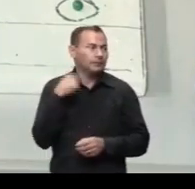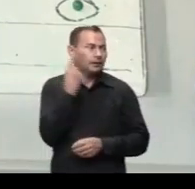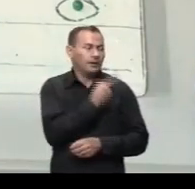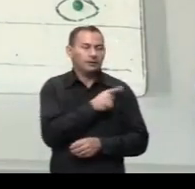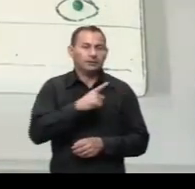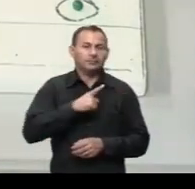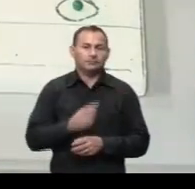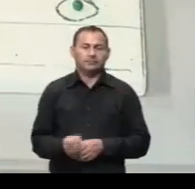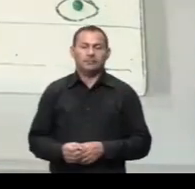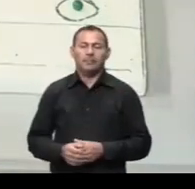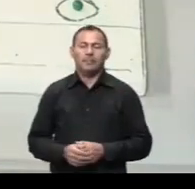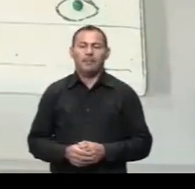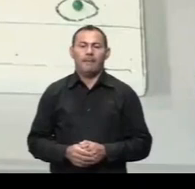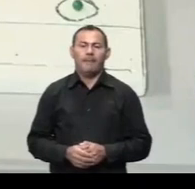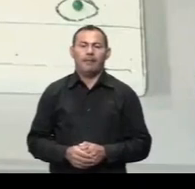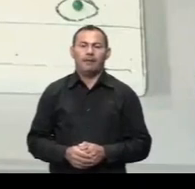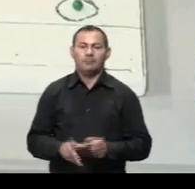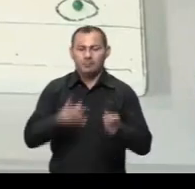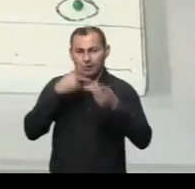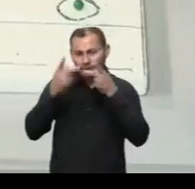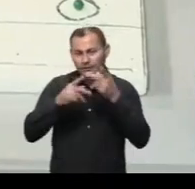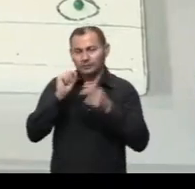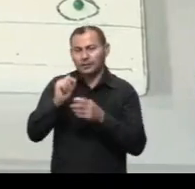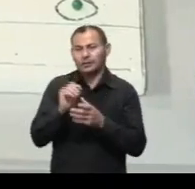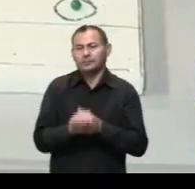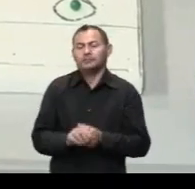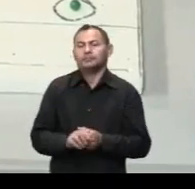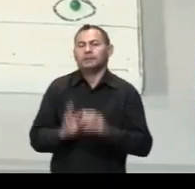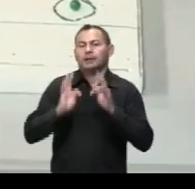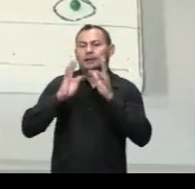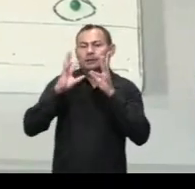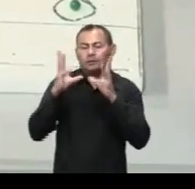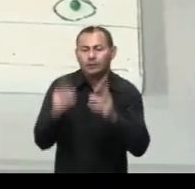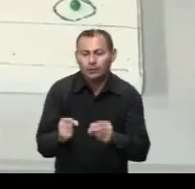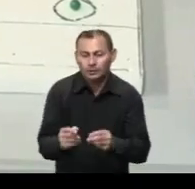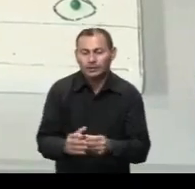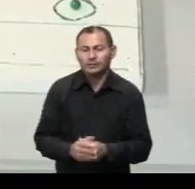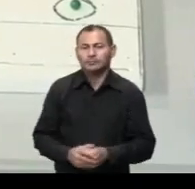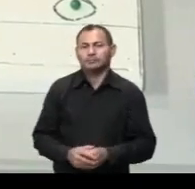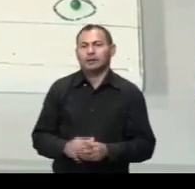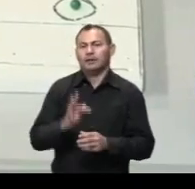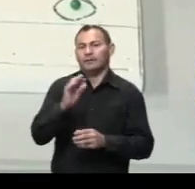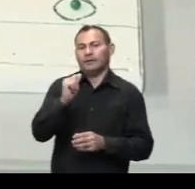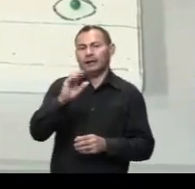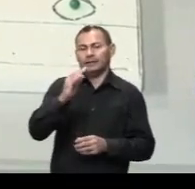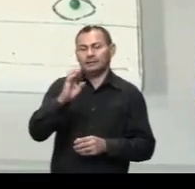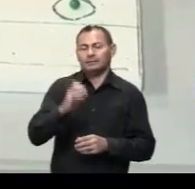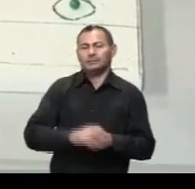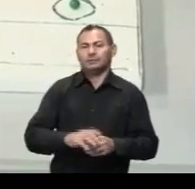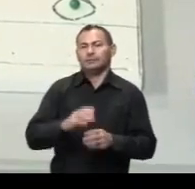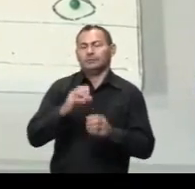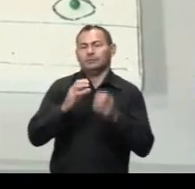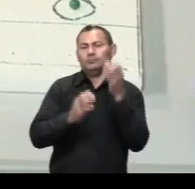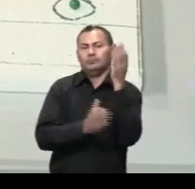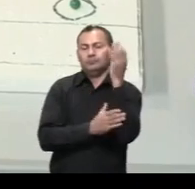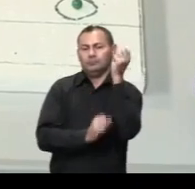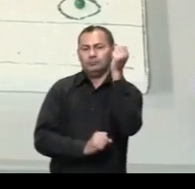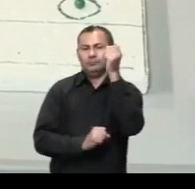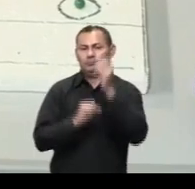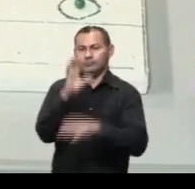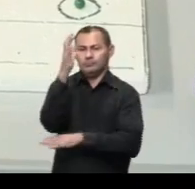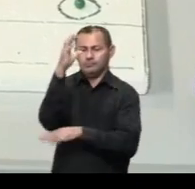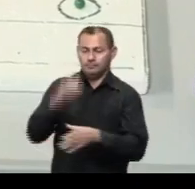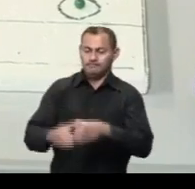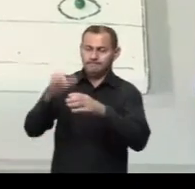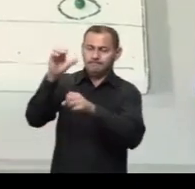gente está falando do quê? De face a face do meu poste.